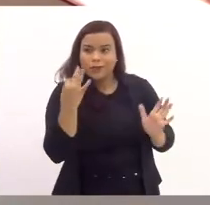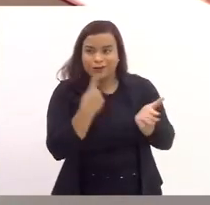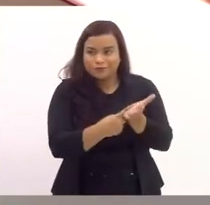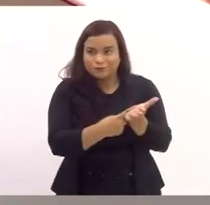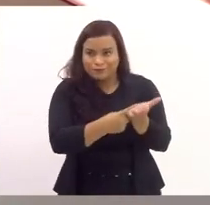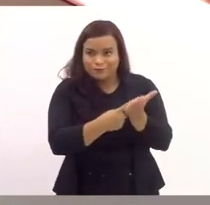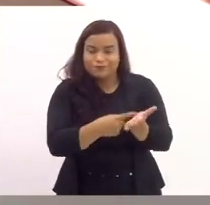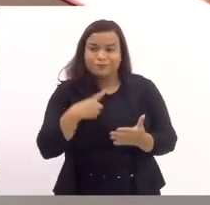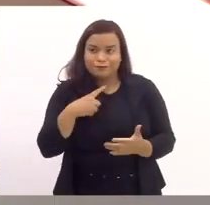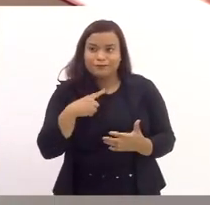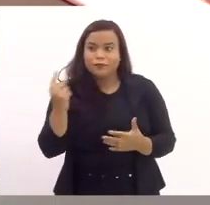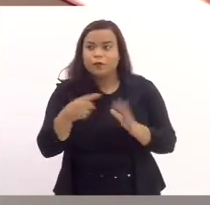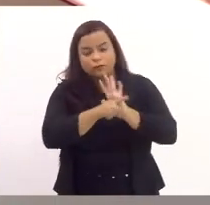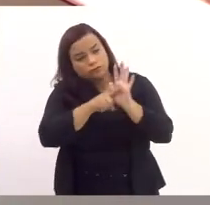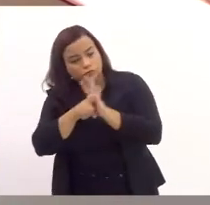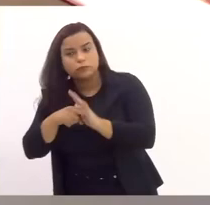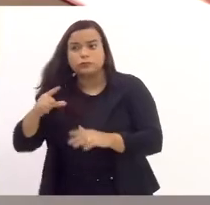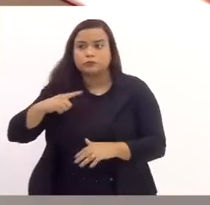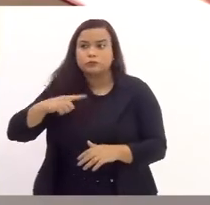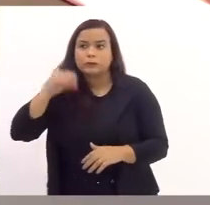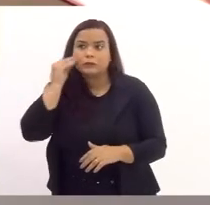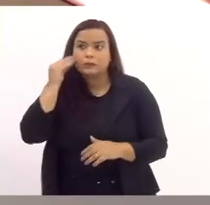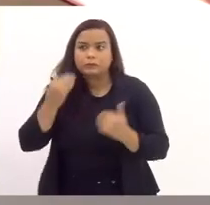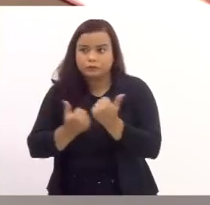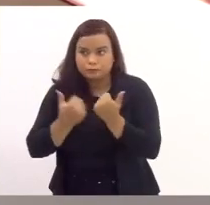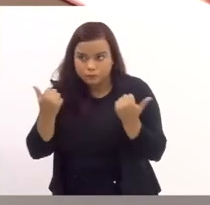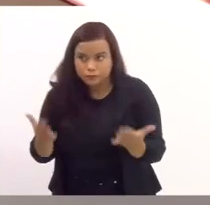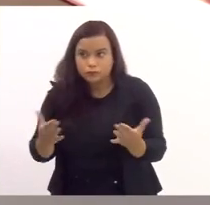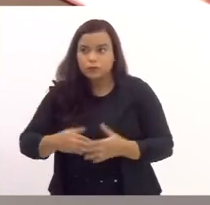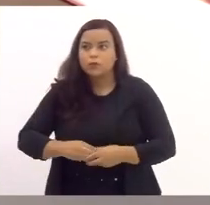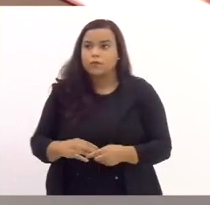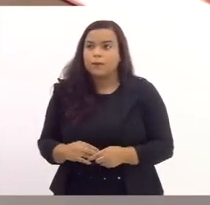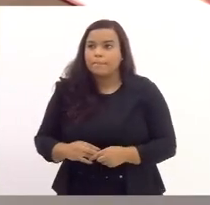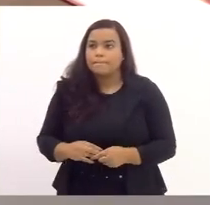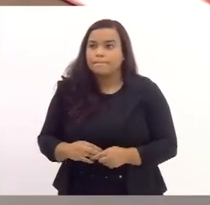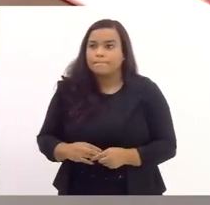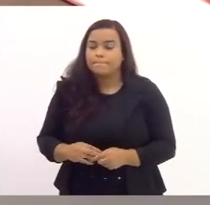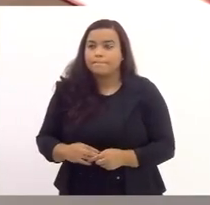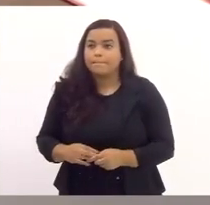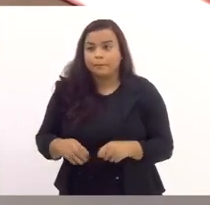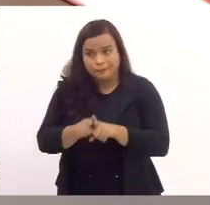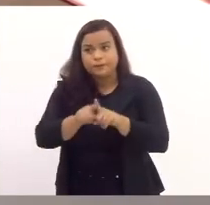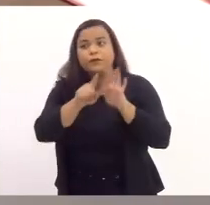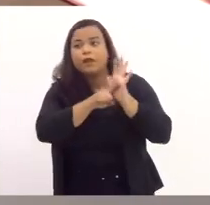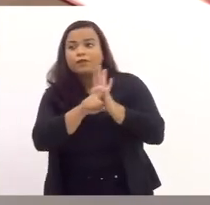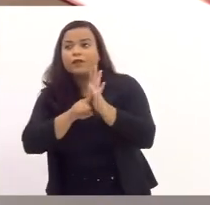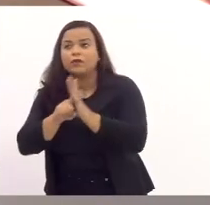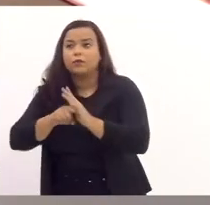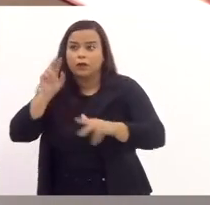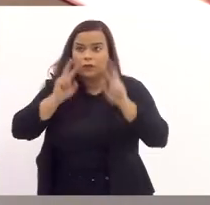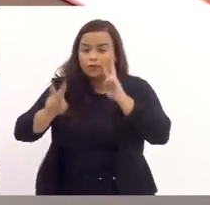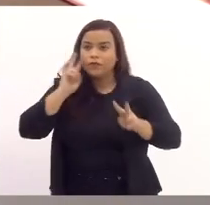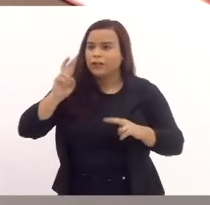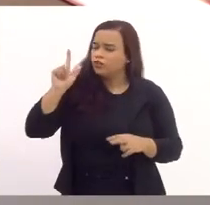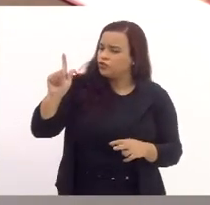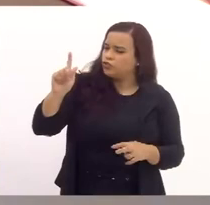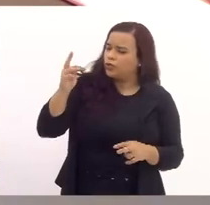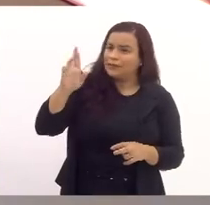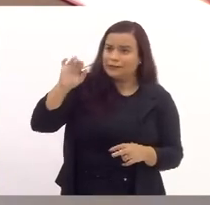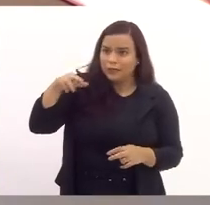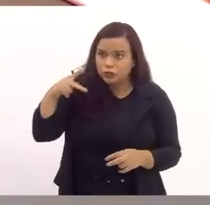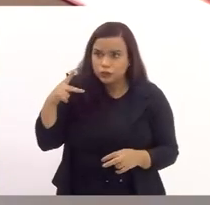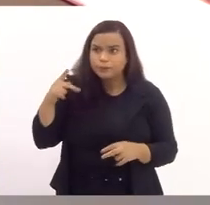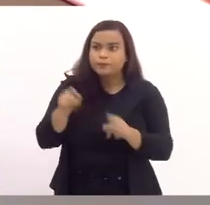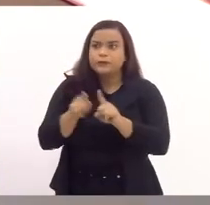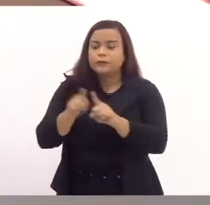gente está analisando, tentando auxiliar aqui, mas tentar averiguar junto à Getrans, pela Secretaria de